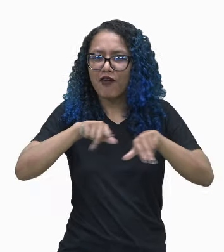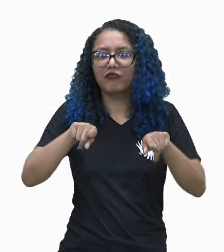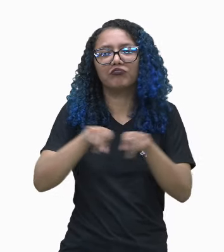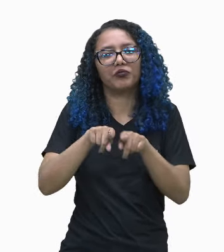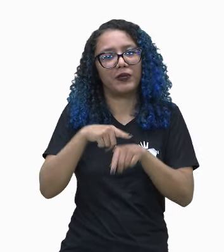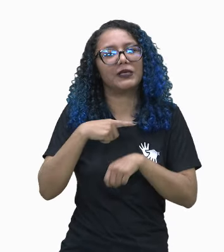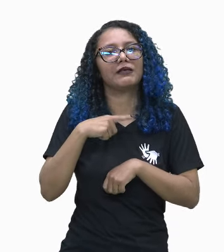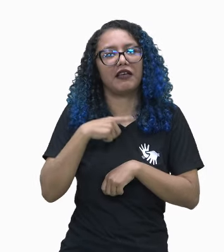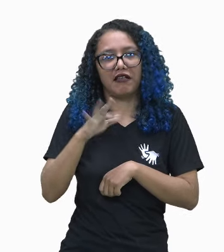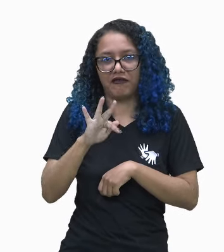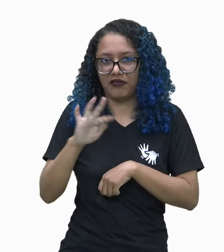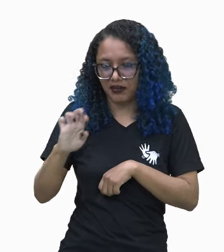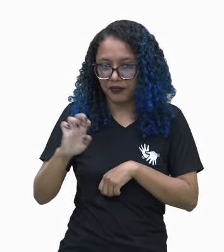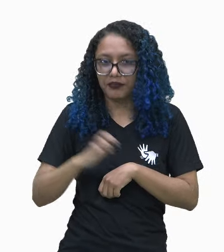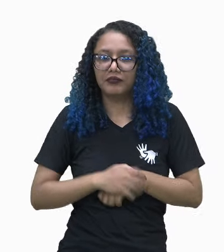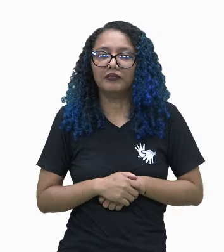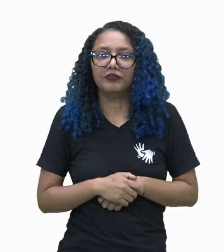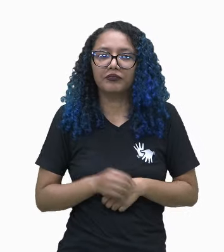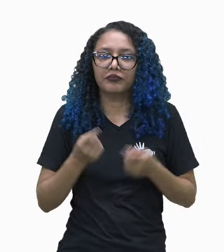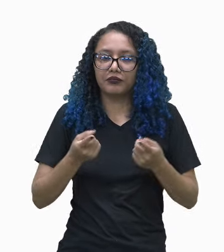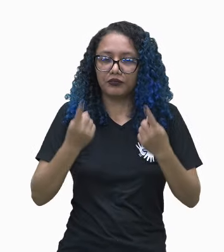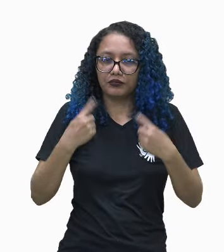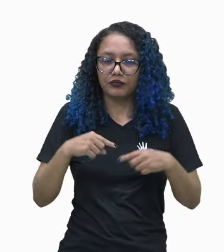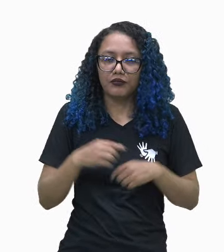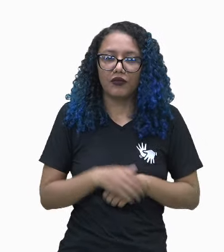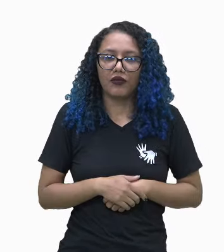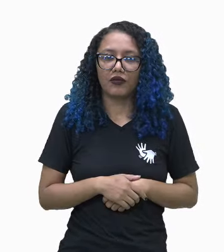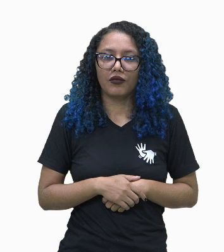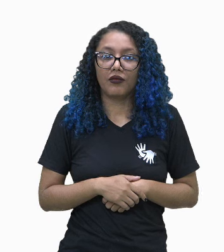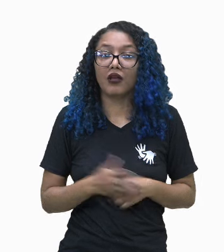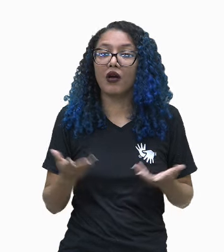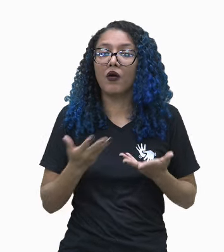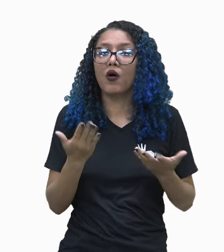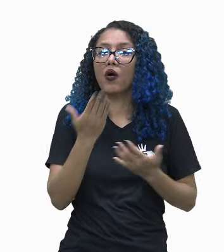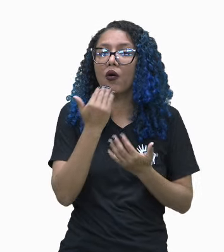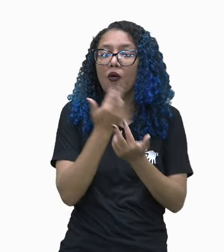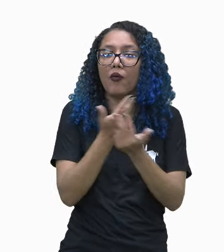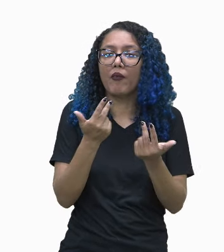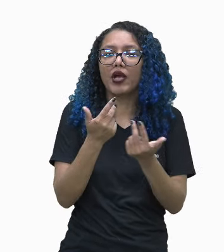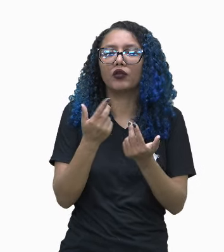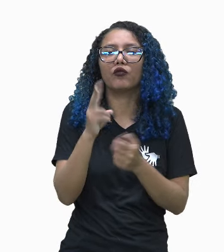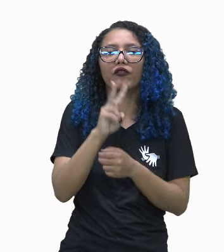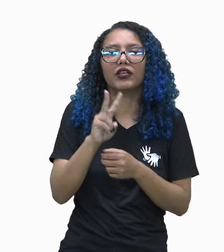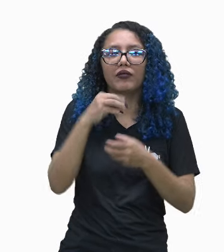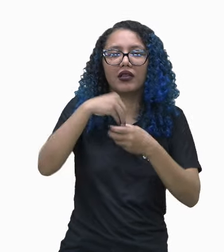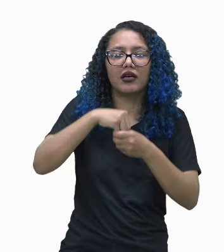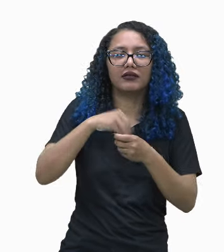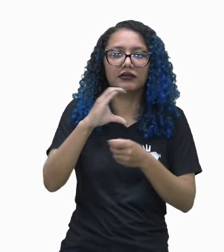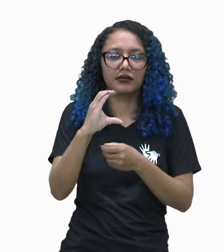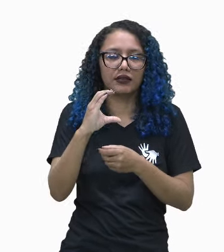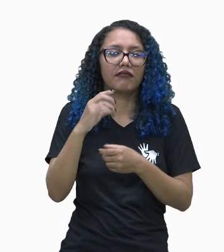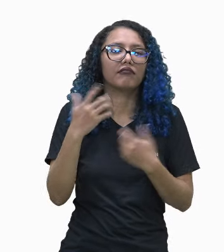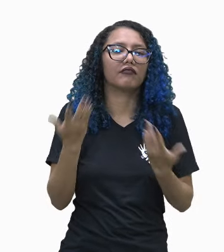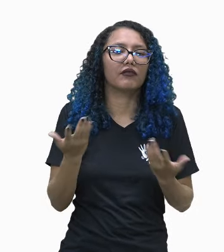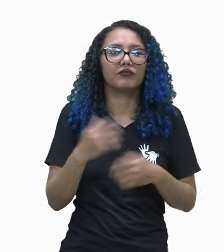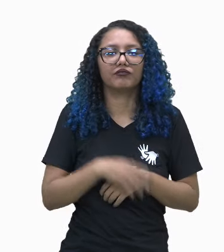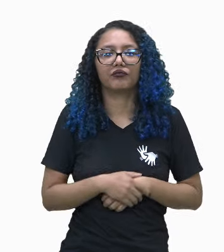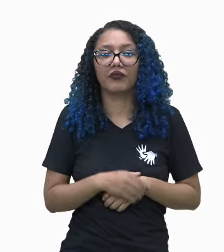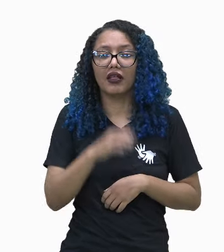encontrados, ok? E os alimentos com vitamina C. Então, nós temos ali laranja,